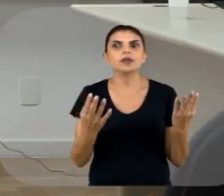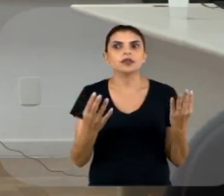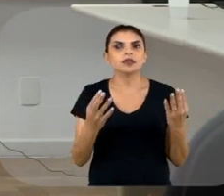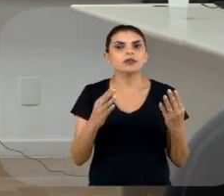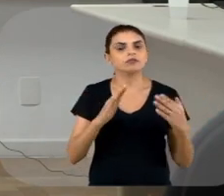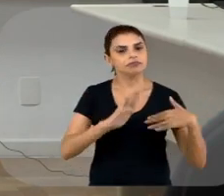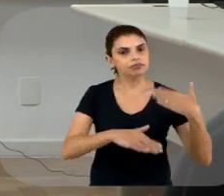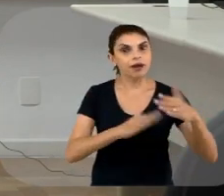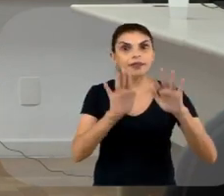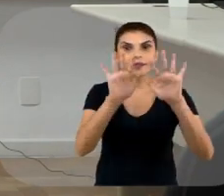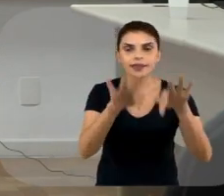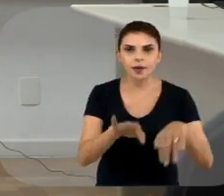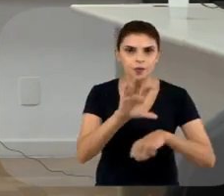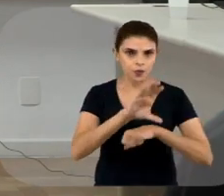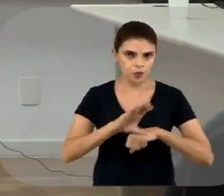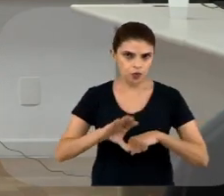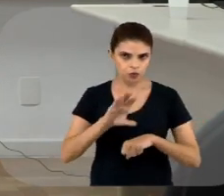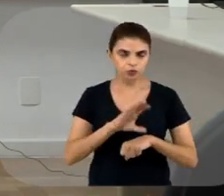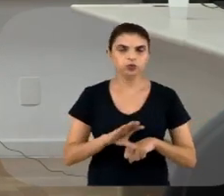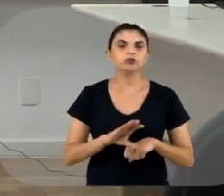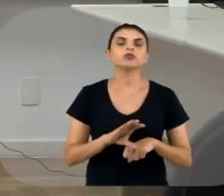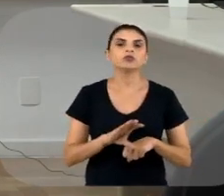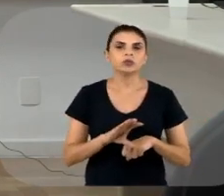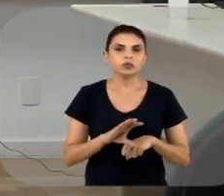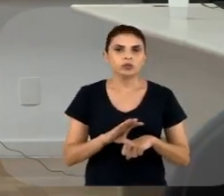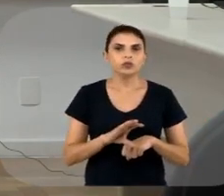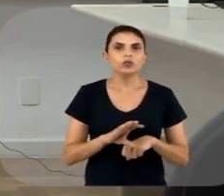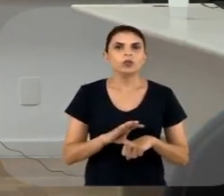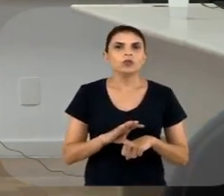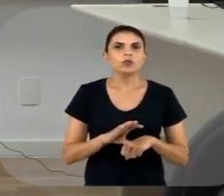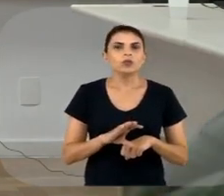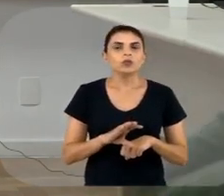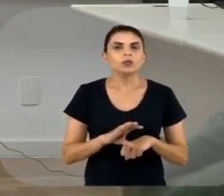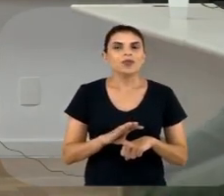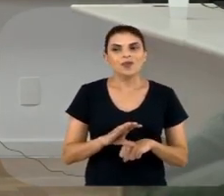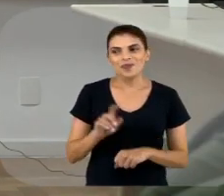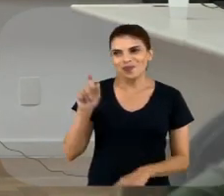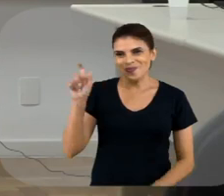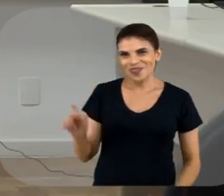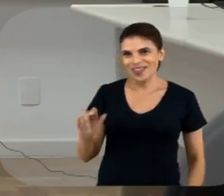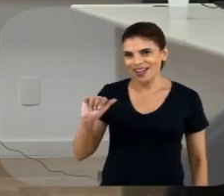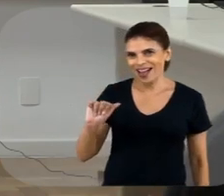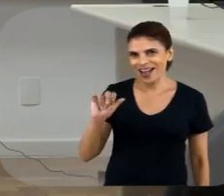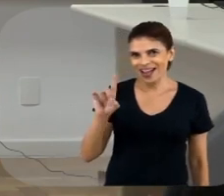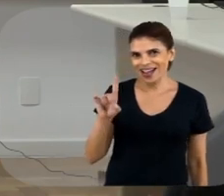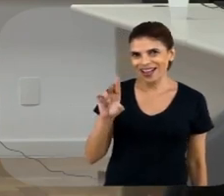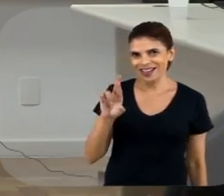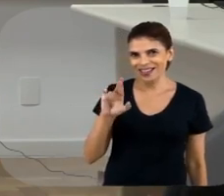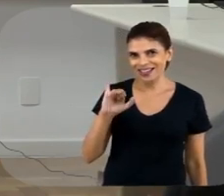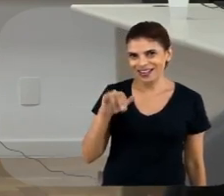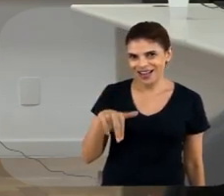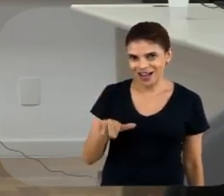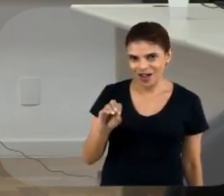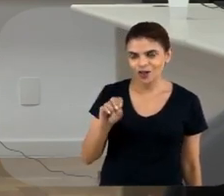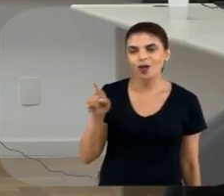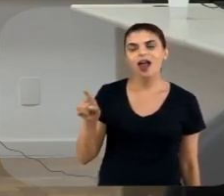do curso, né? E aí é quando a figura do Adriano, principalmente,